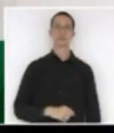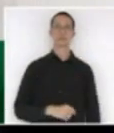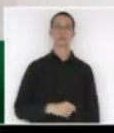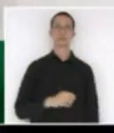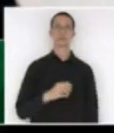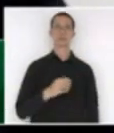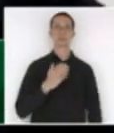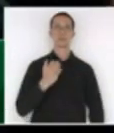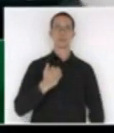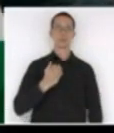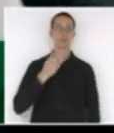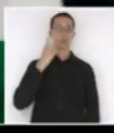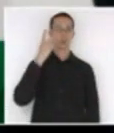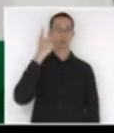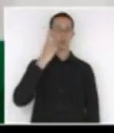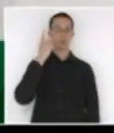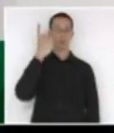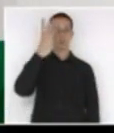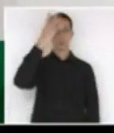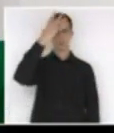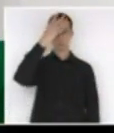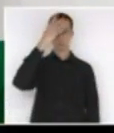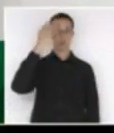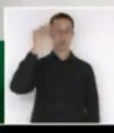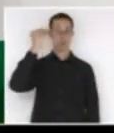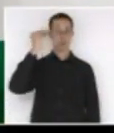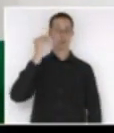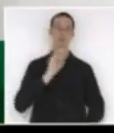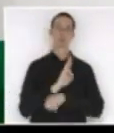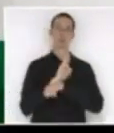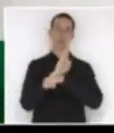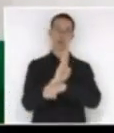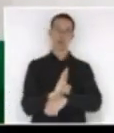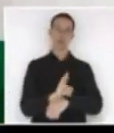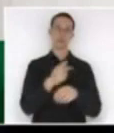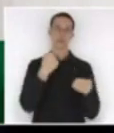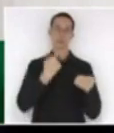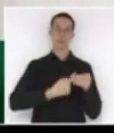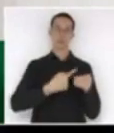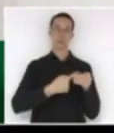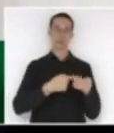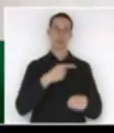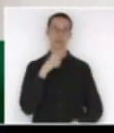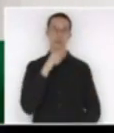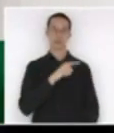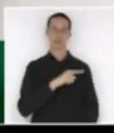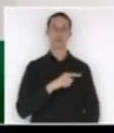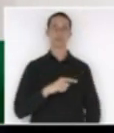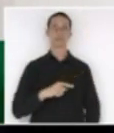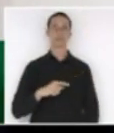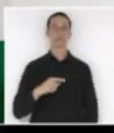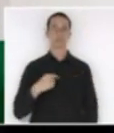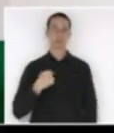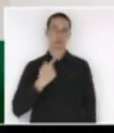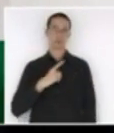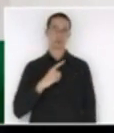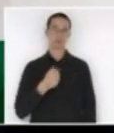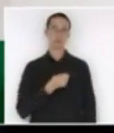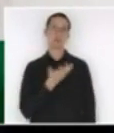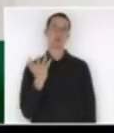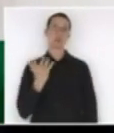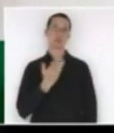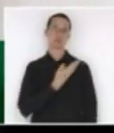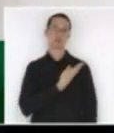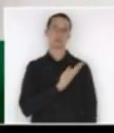é a nossa legítima representante daquela cidade. Temos alguns amigos lá, até porque vivemos lá, deputada